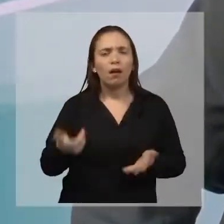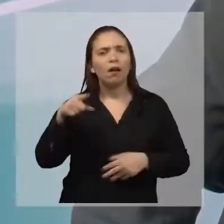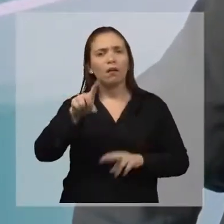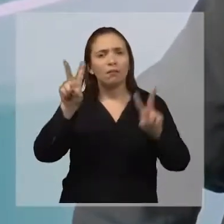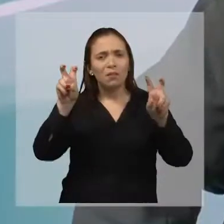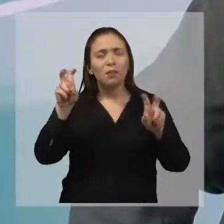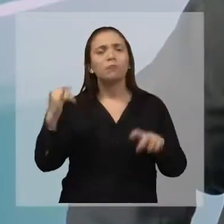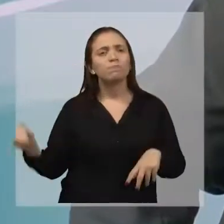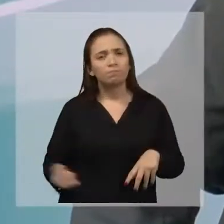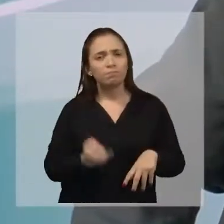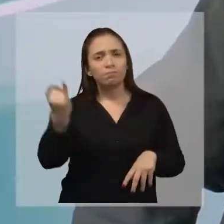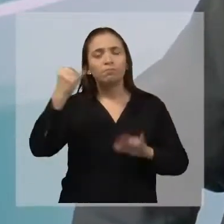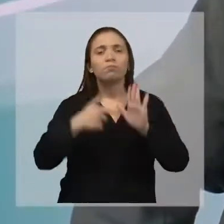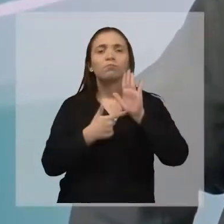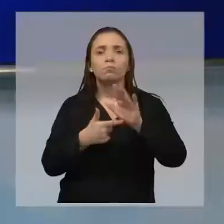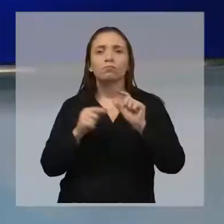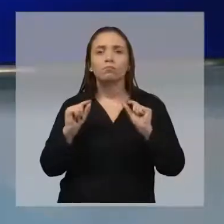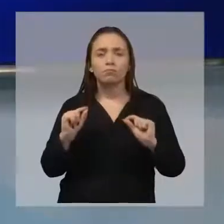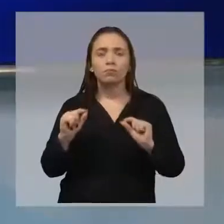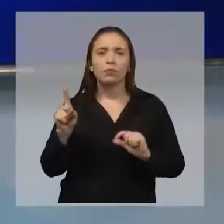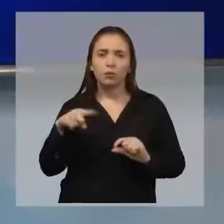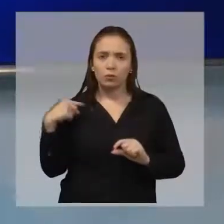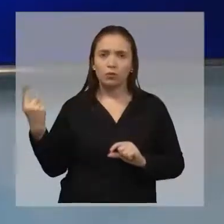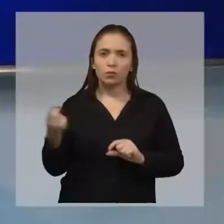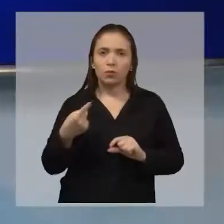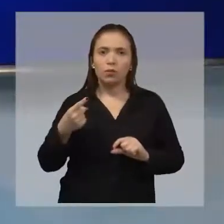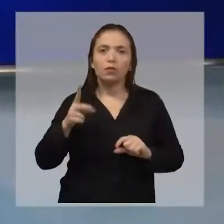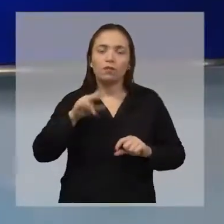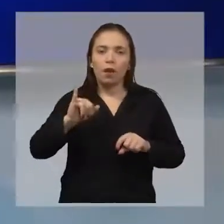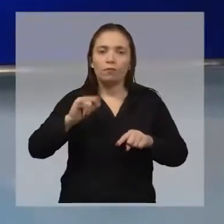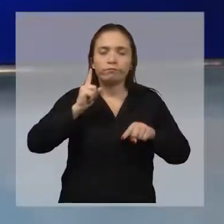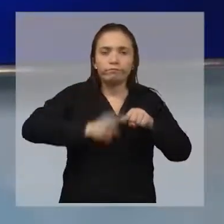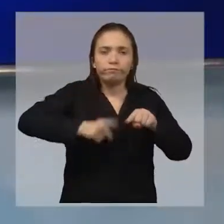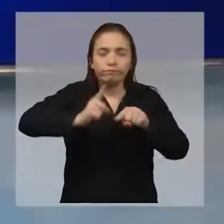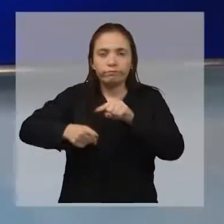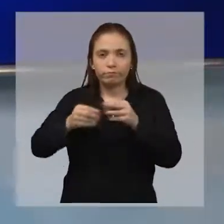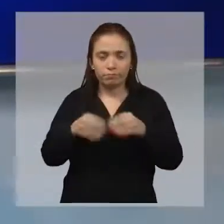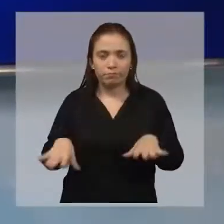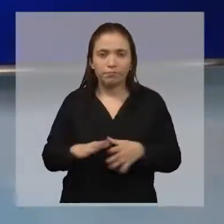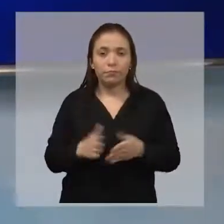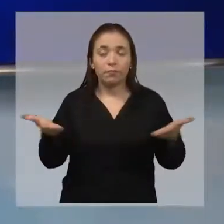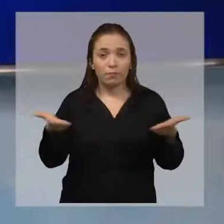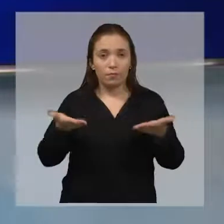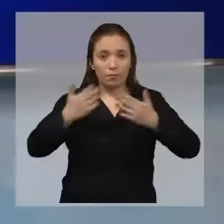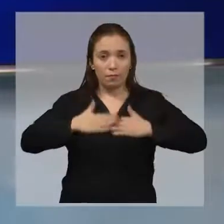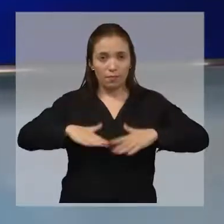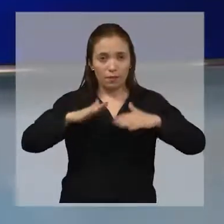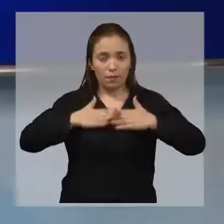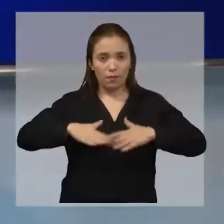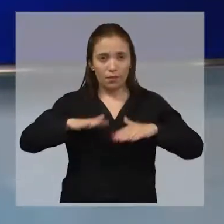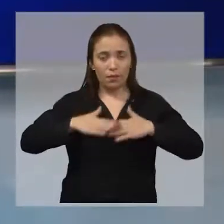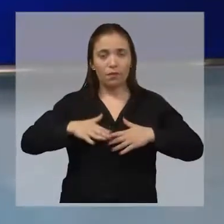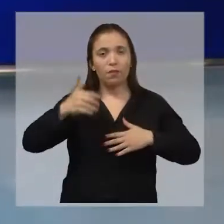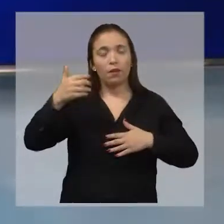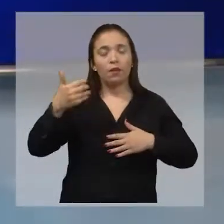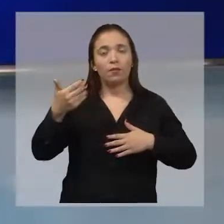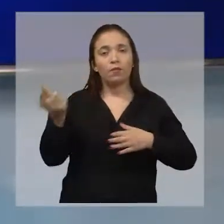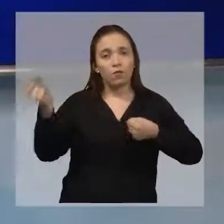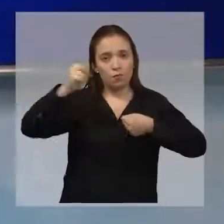mandatários. A eliminação do Congresso, nas Assembleias Legislativas, nas Câmaras de